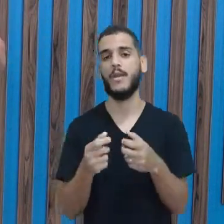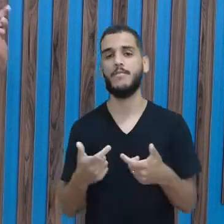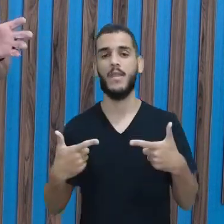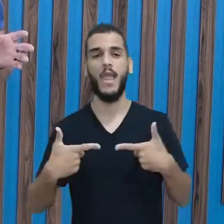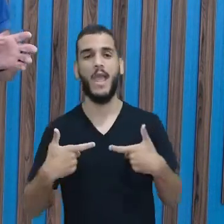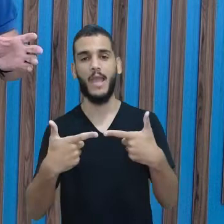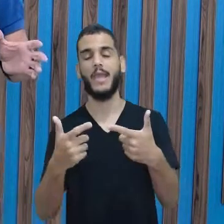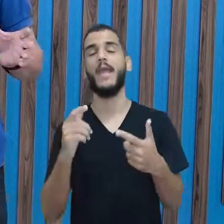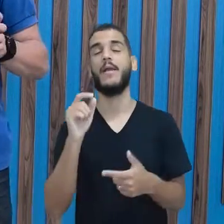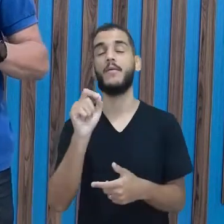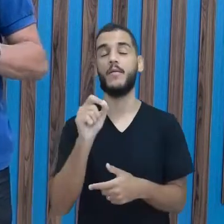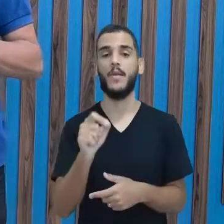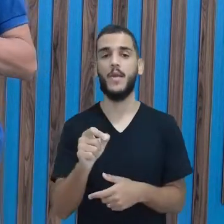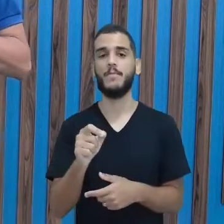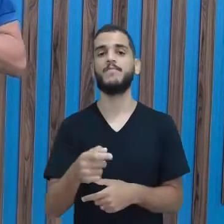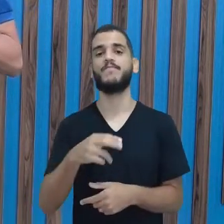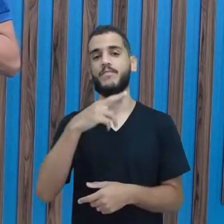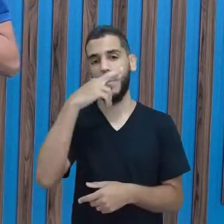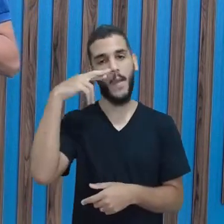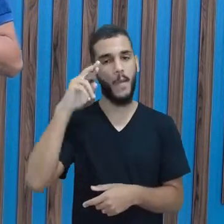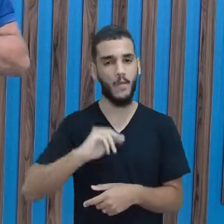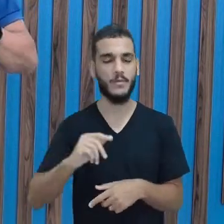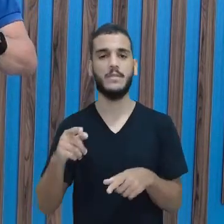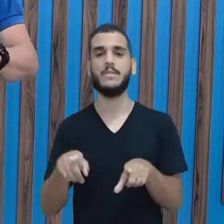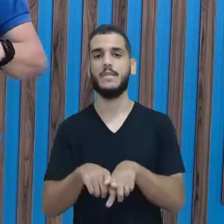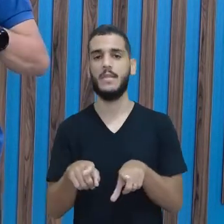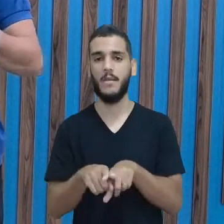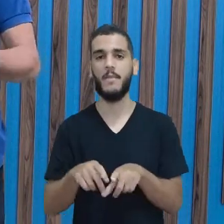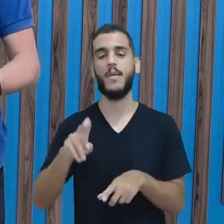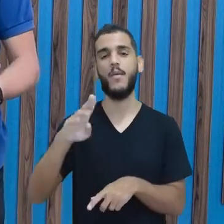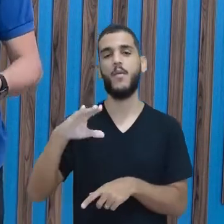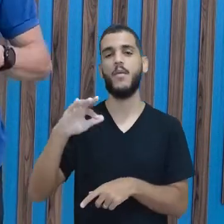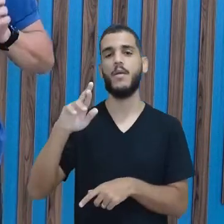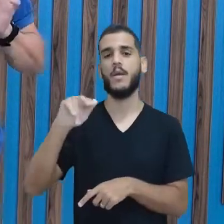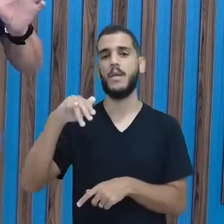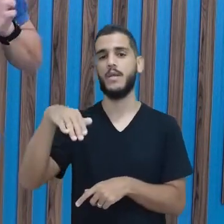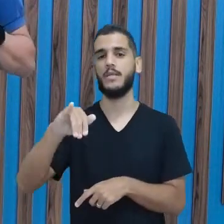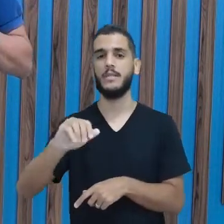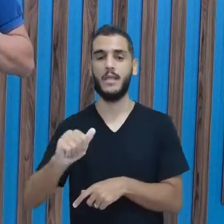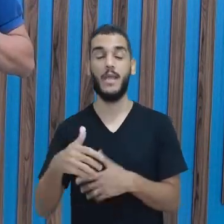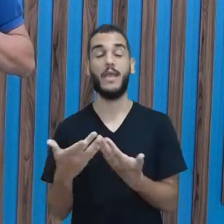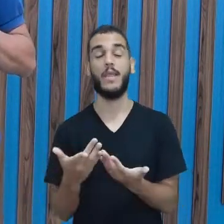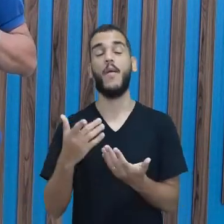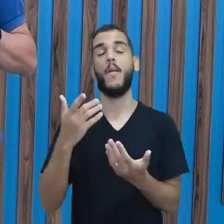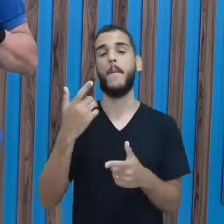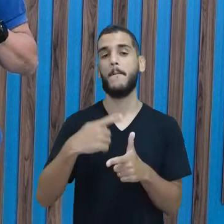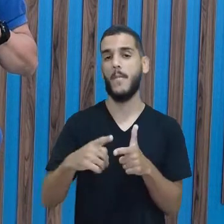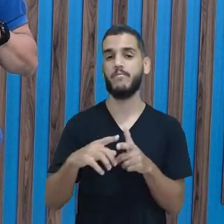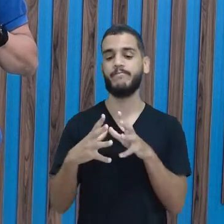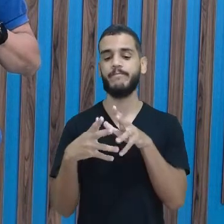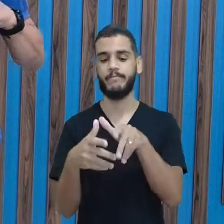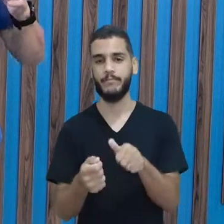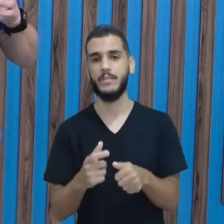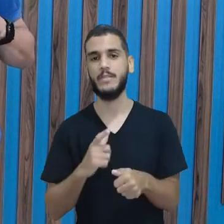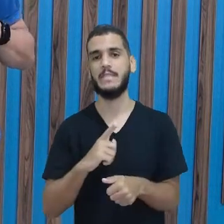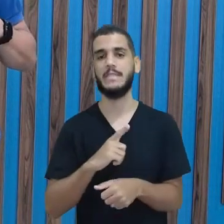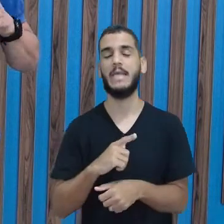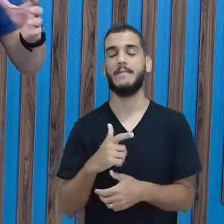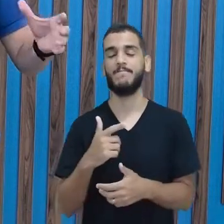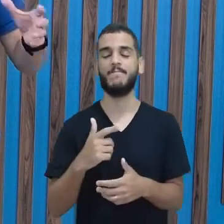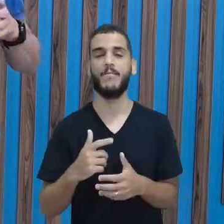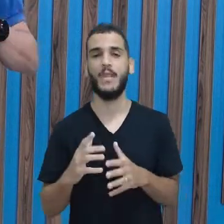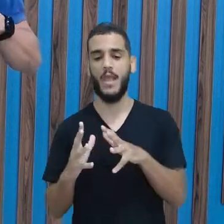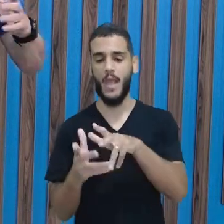na Rússia e a Ucrânia, não é? Quais são as consequências de um mundo globalizado onde a